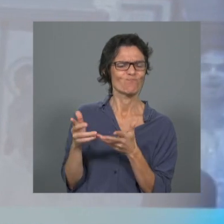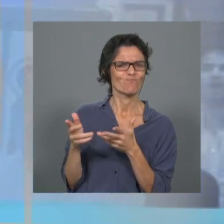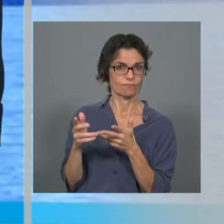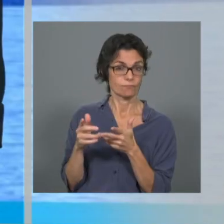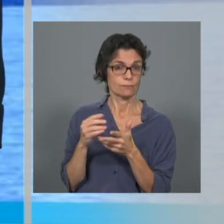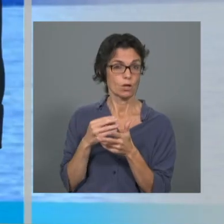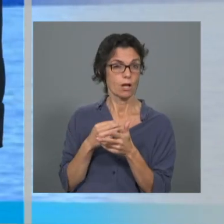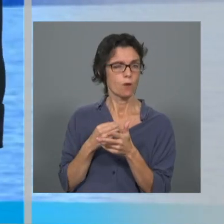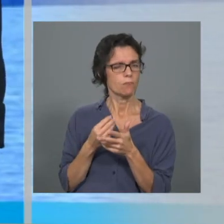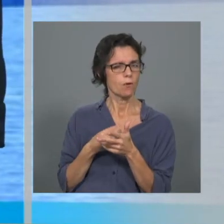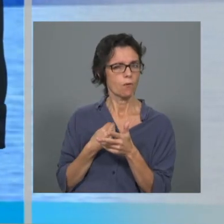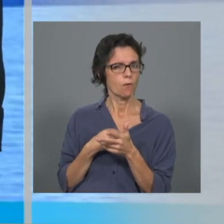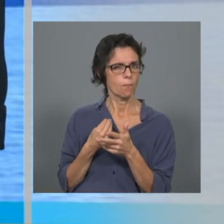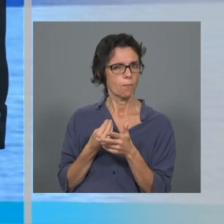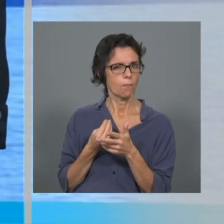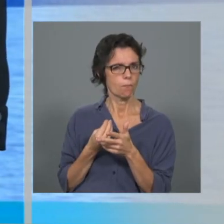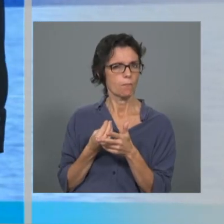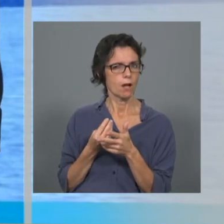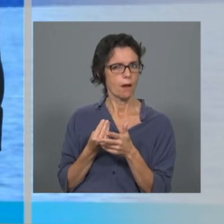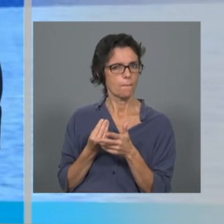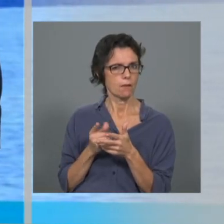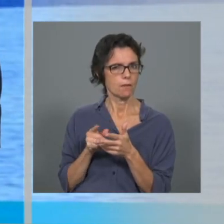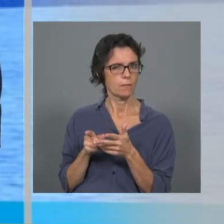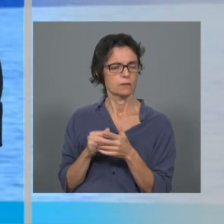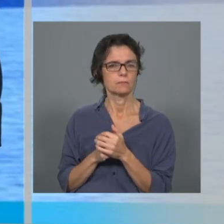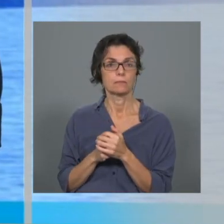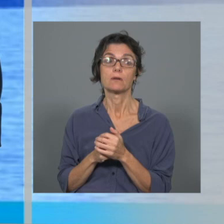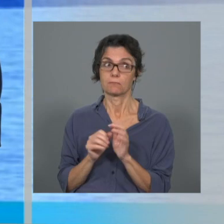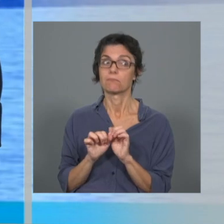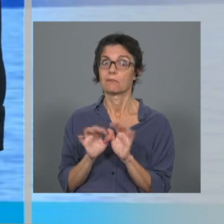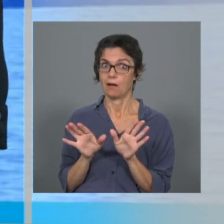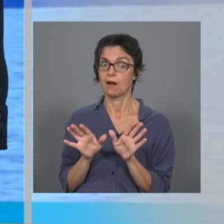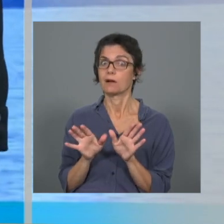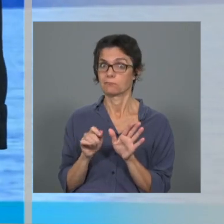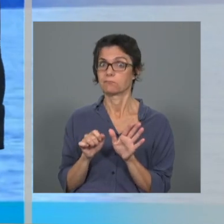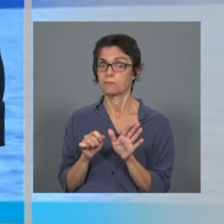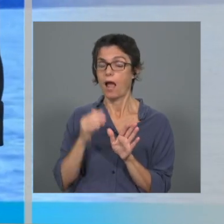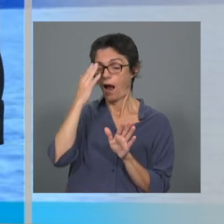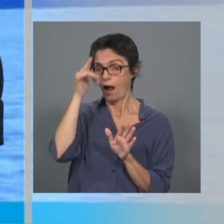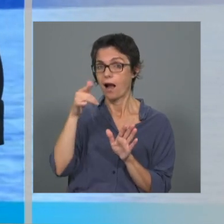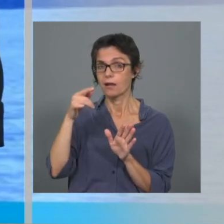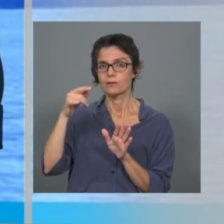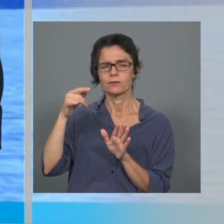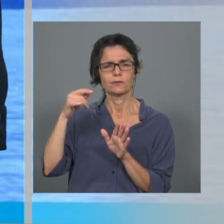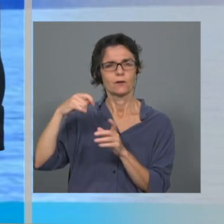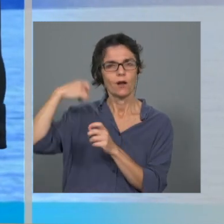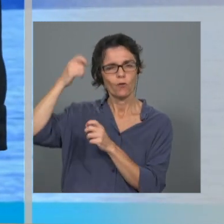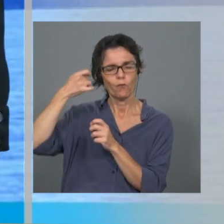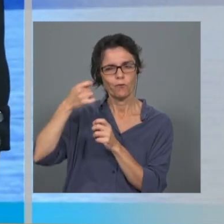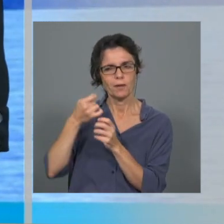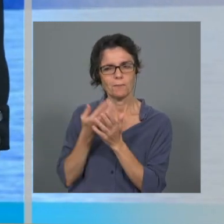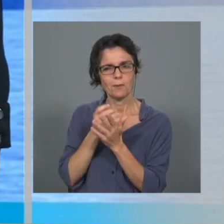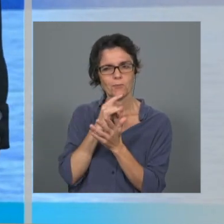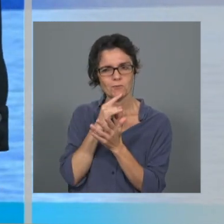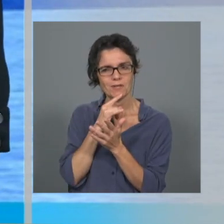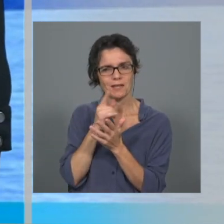Eu até lhe confesso, para mim o filme acaba por até ser um momento de oração. Há muitas partes do